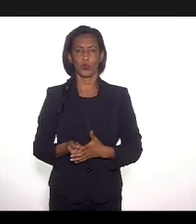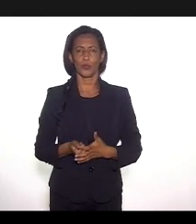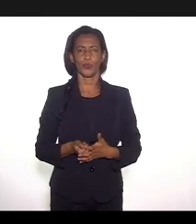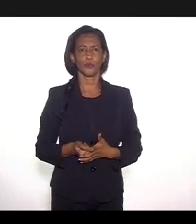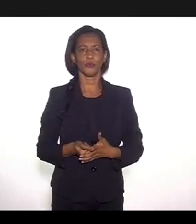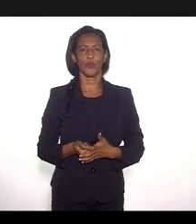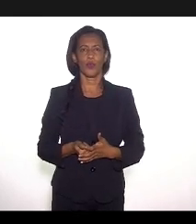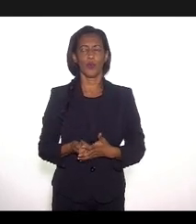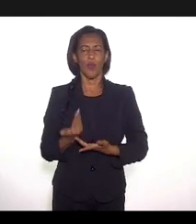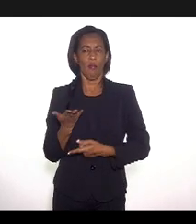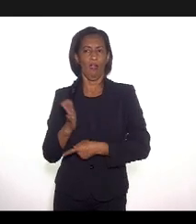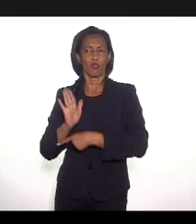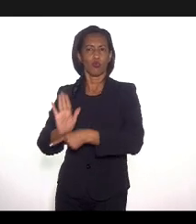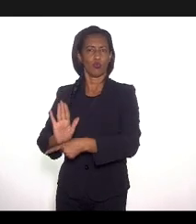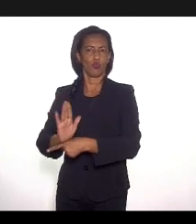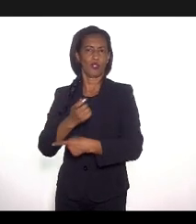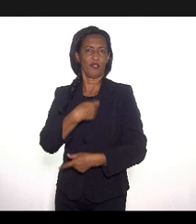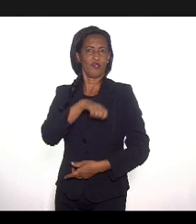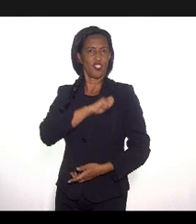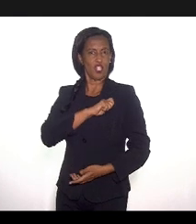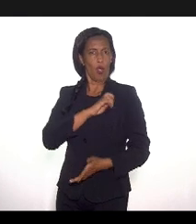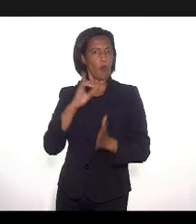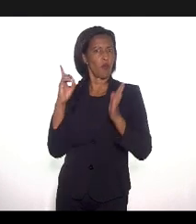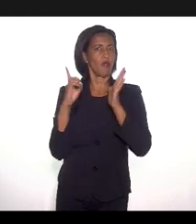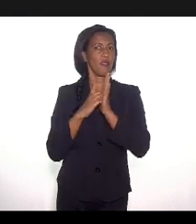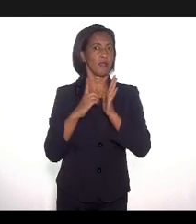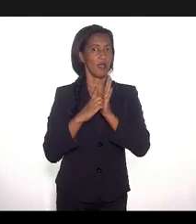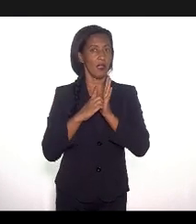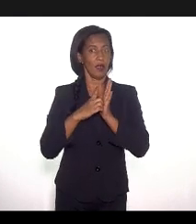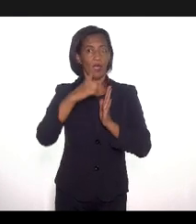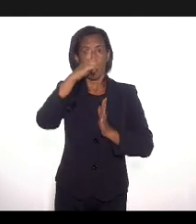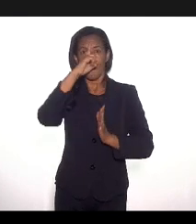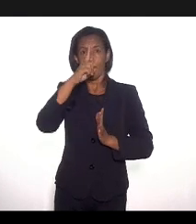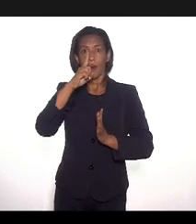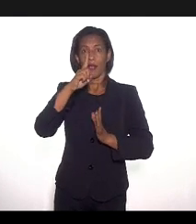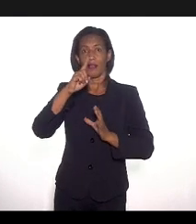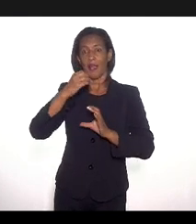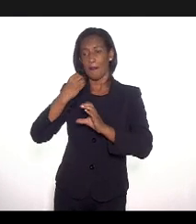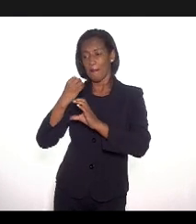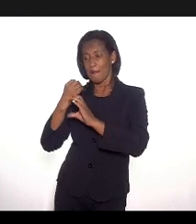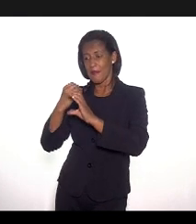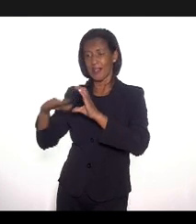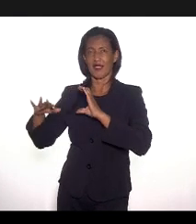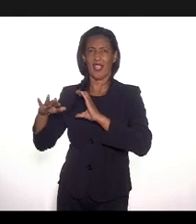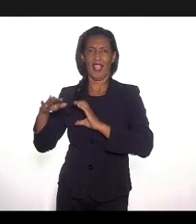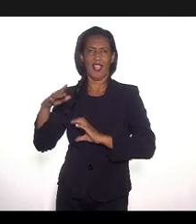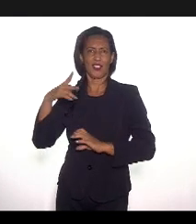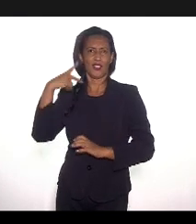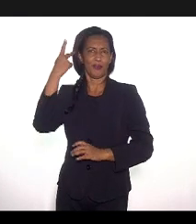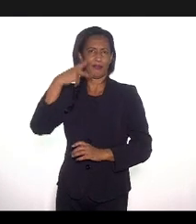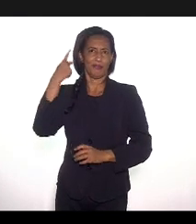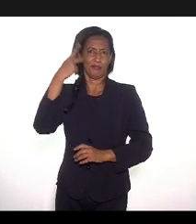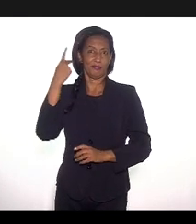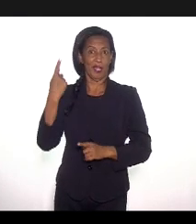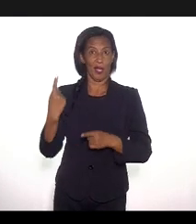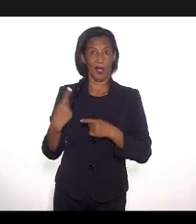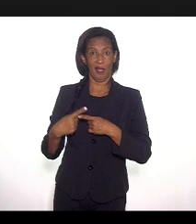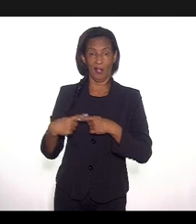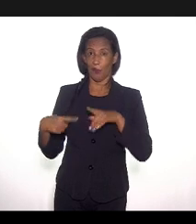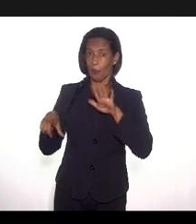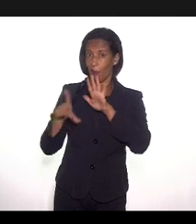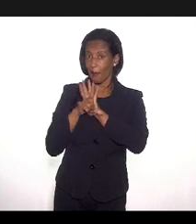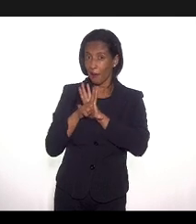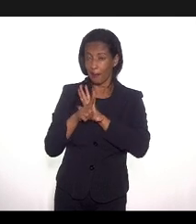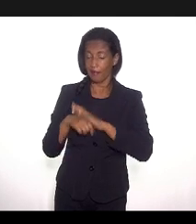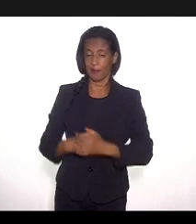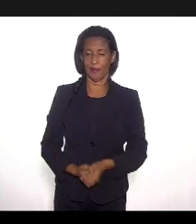qualquer benefício fiscal por decreto. Tem que mandar mensagem autorizativa ao parlamento, tem que ser por lei. Vamos lá, eu vou